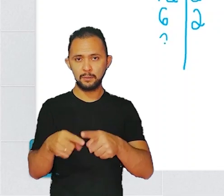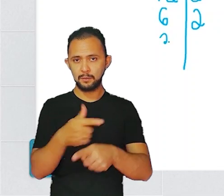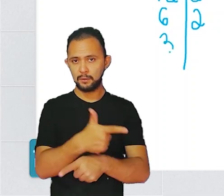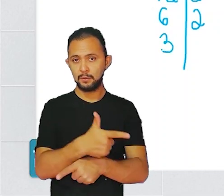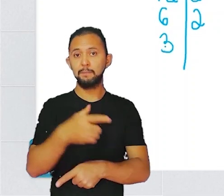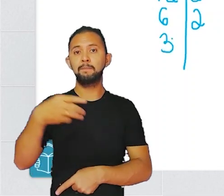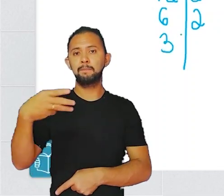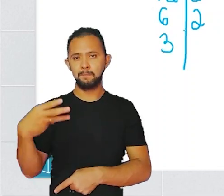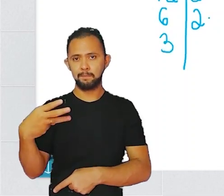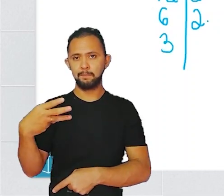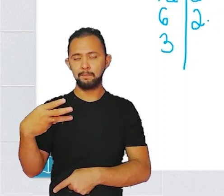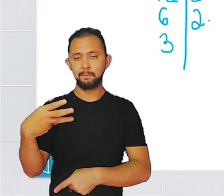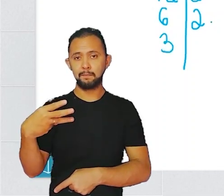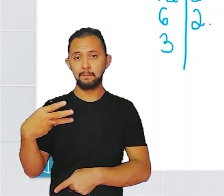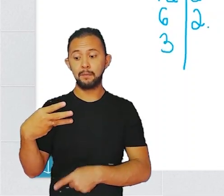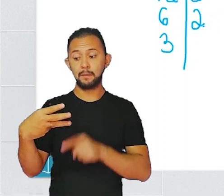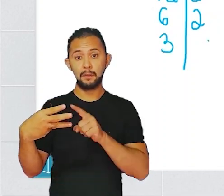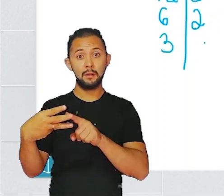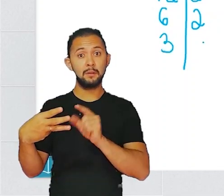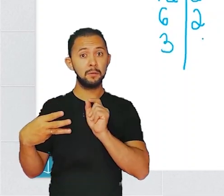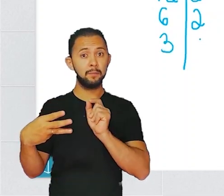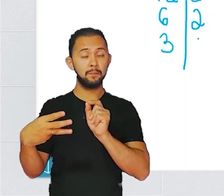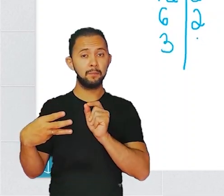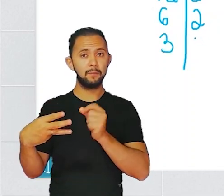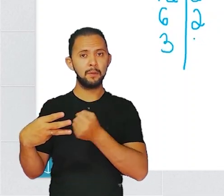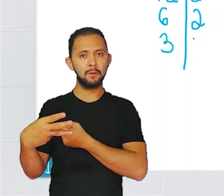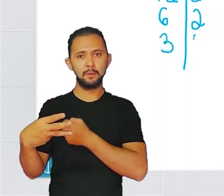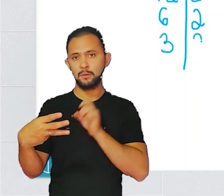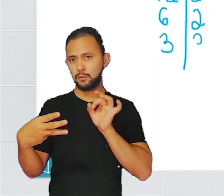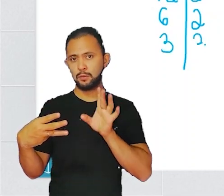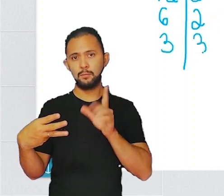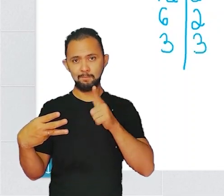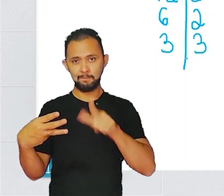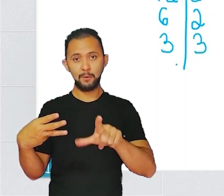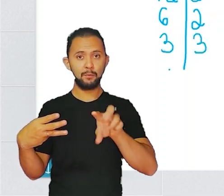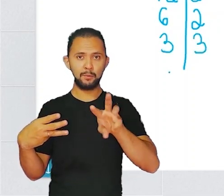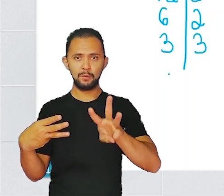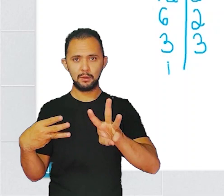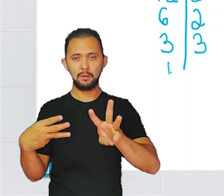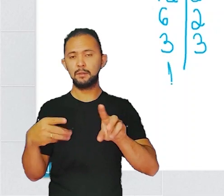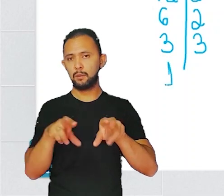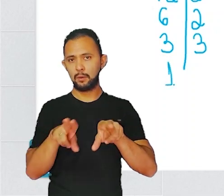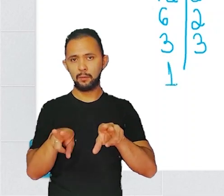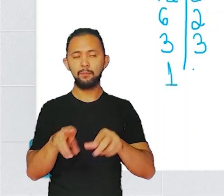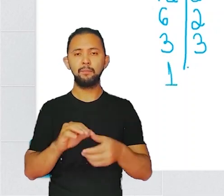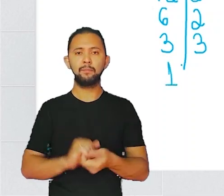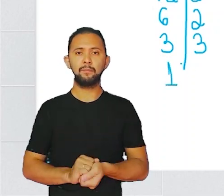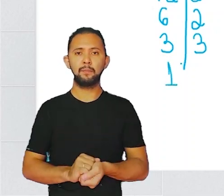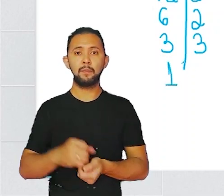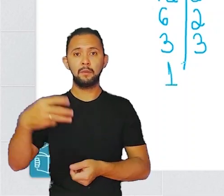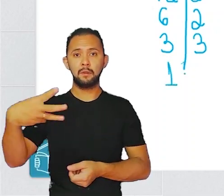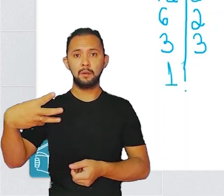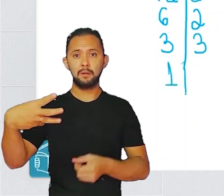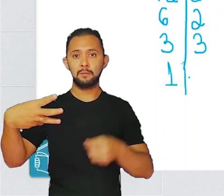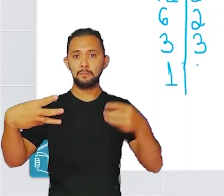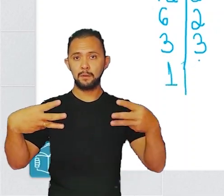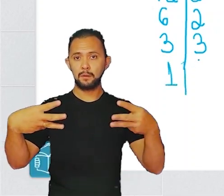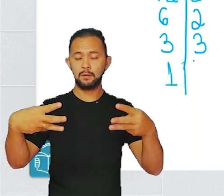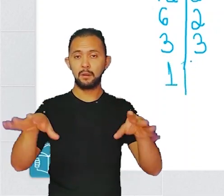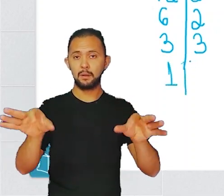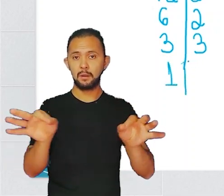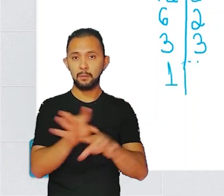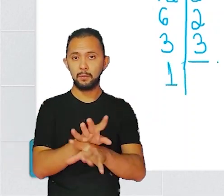2 é 3. 3 é um número primo, só dá para a gente dividir por 3. Então, é 1, parou